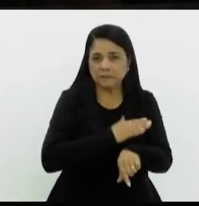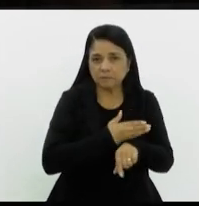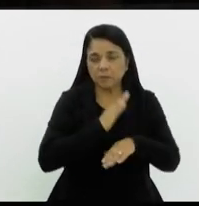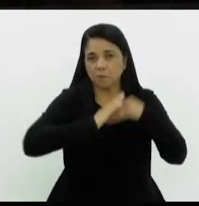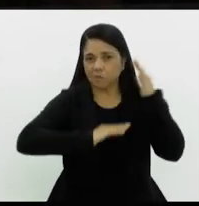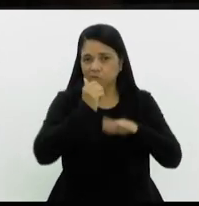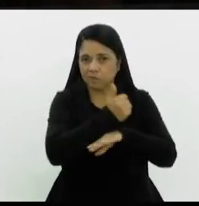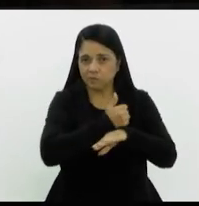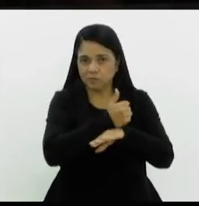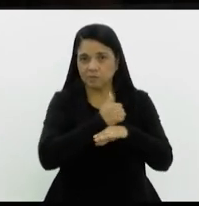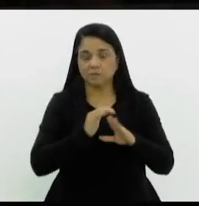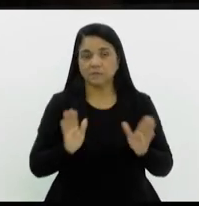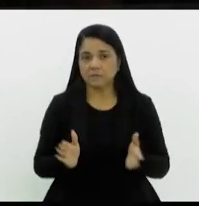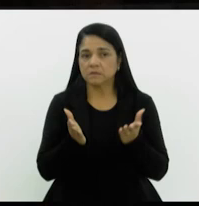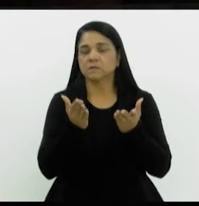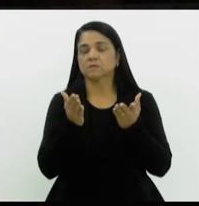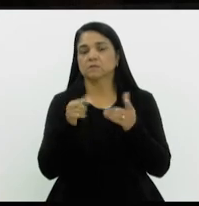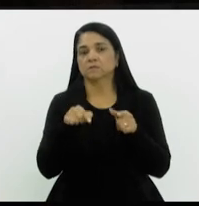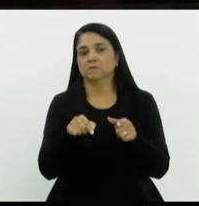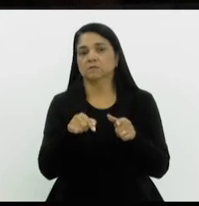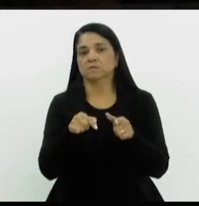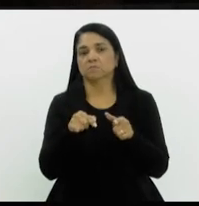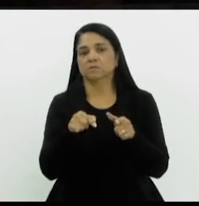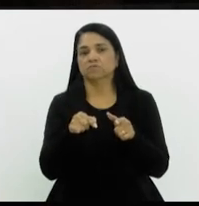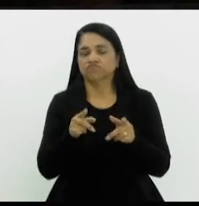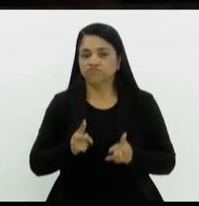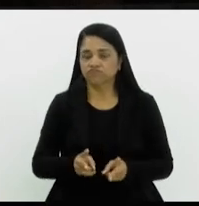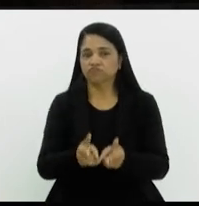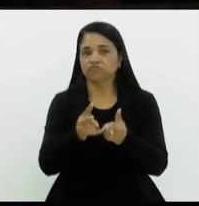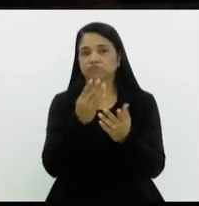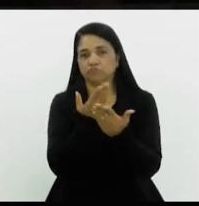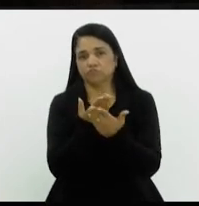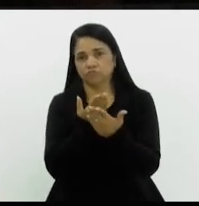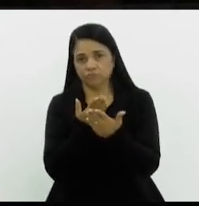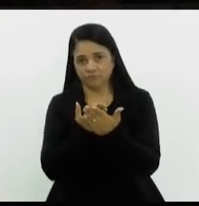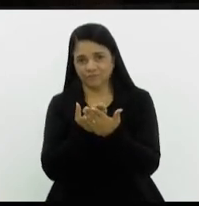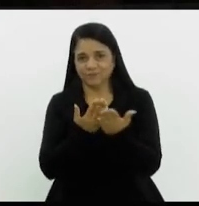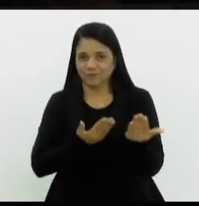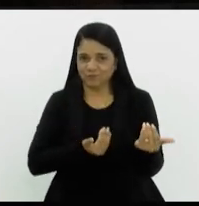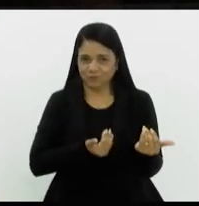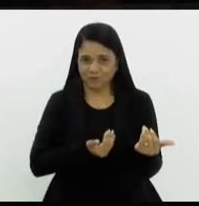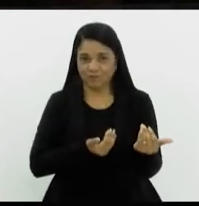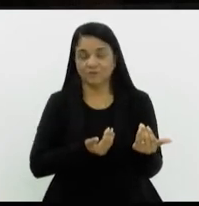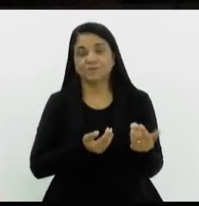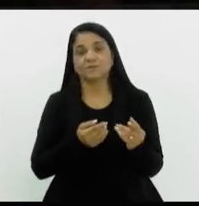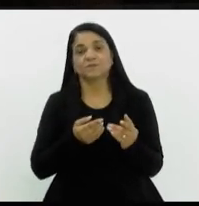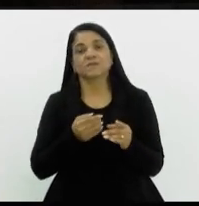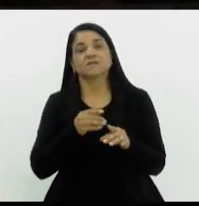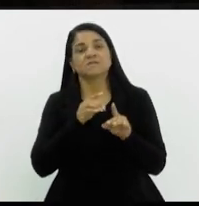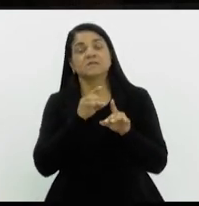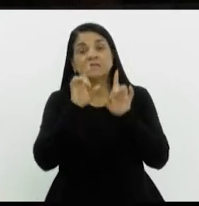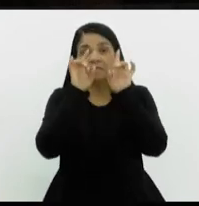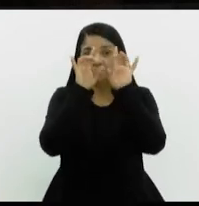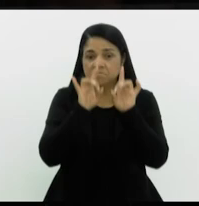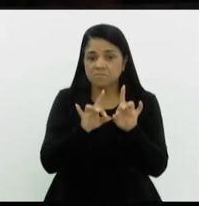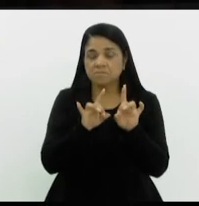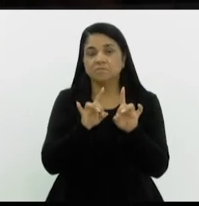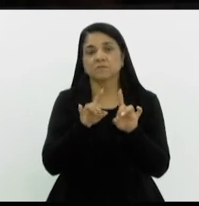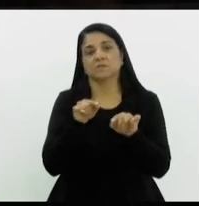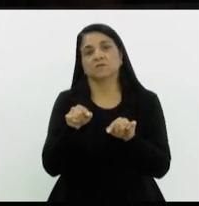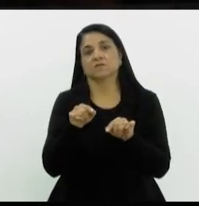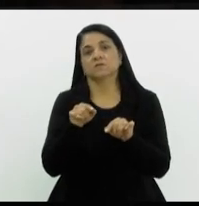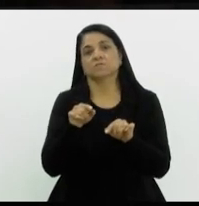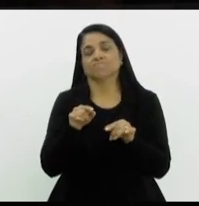e iniciativas que incentivam a continuidade dos estudos, especialmente para aqueles que enfrentam